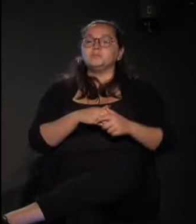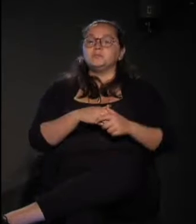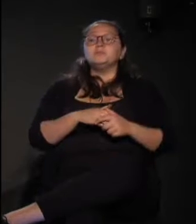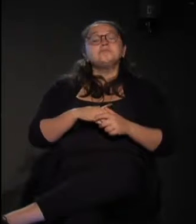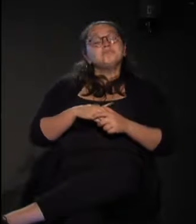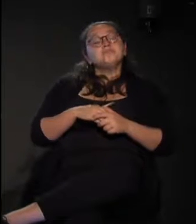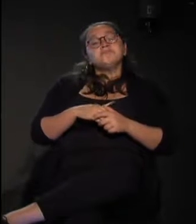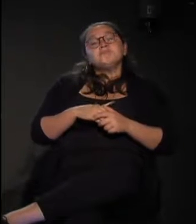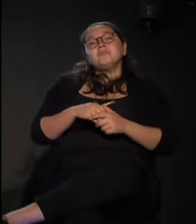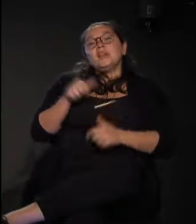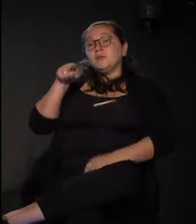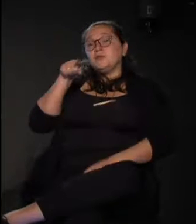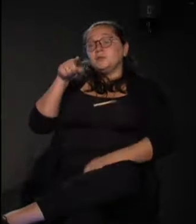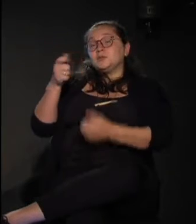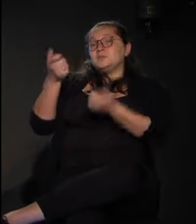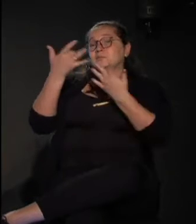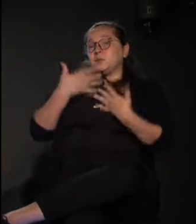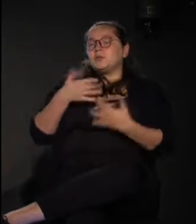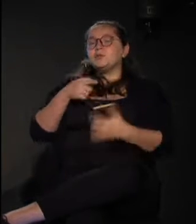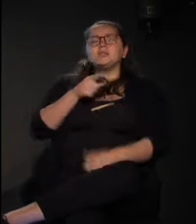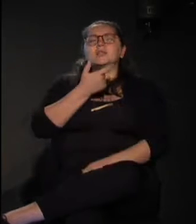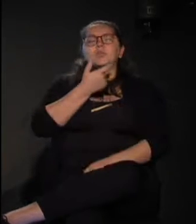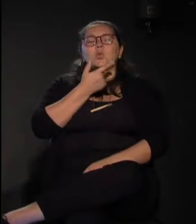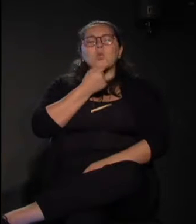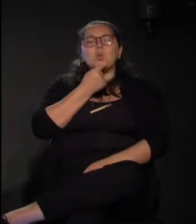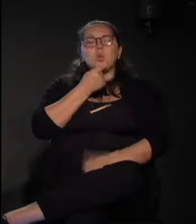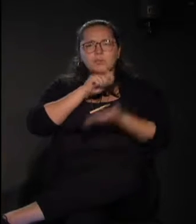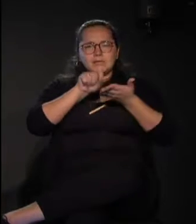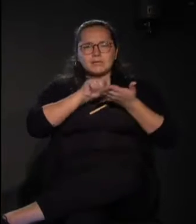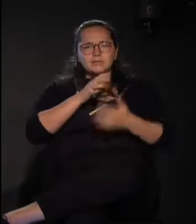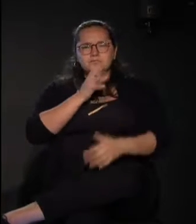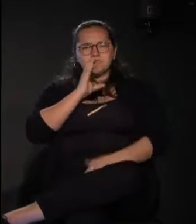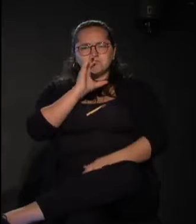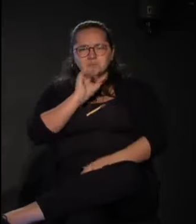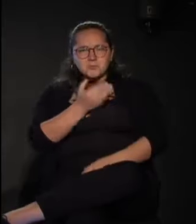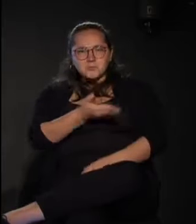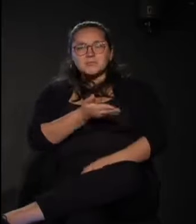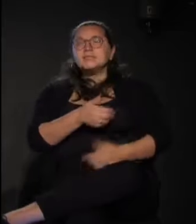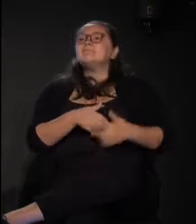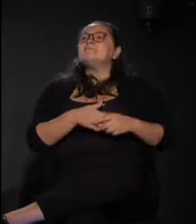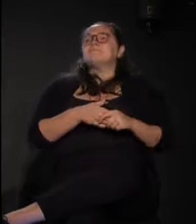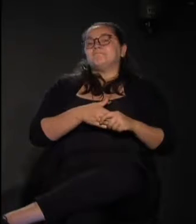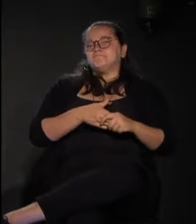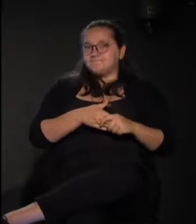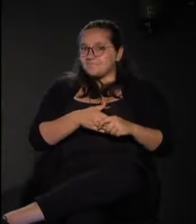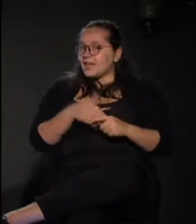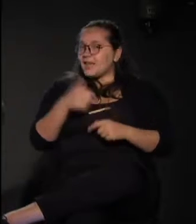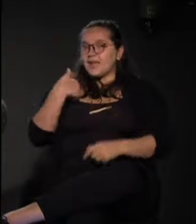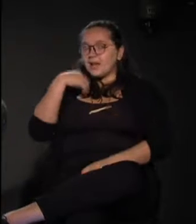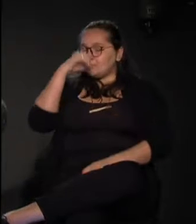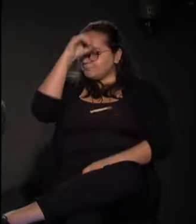que não conhecia e estava tensa sim daí eu ter falado bem a ignorância